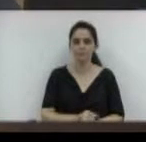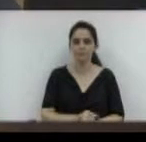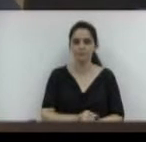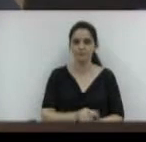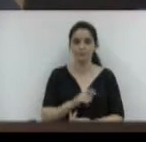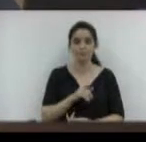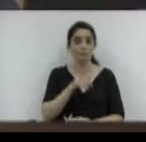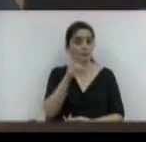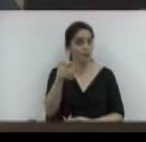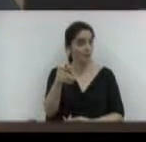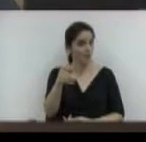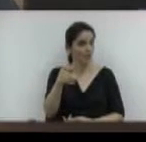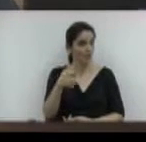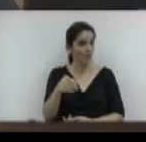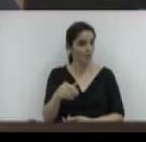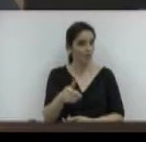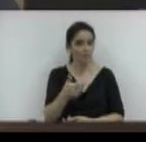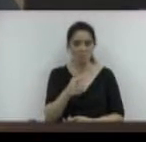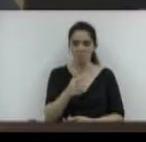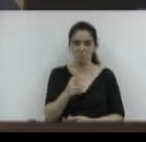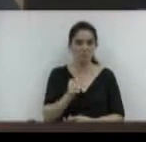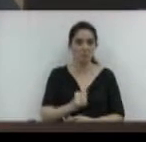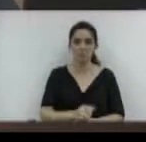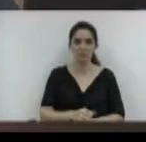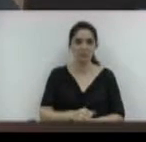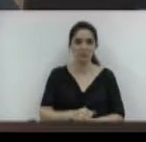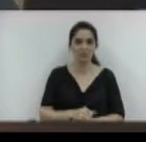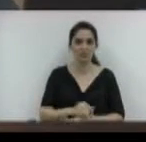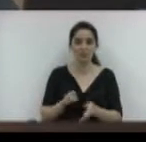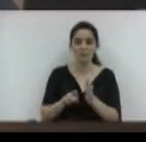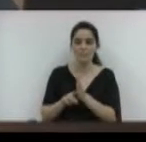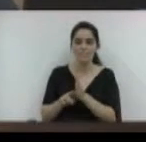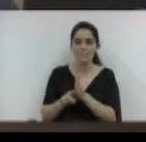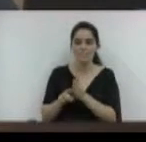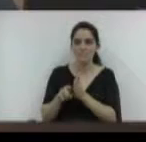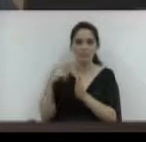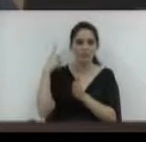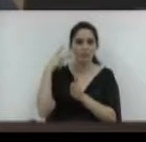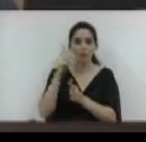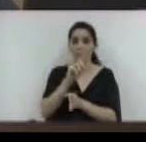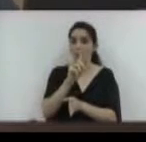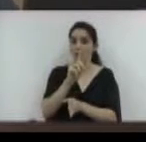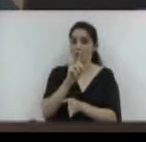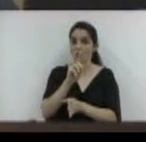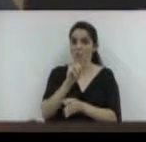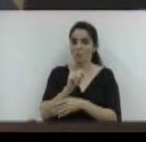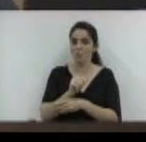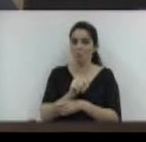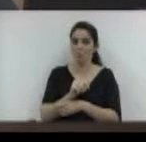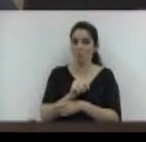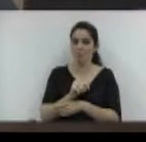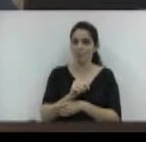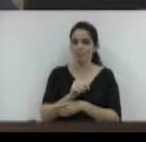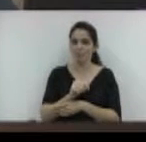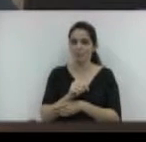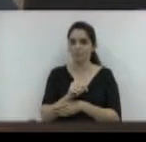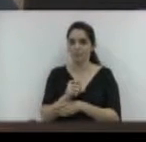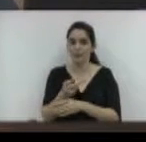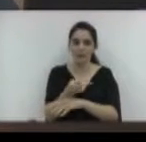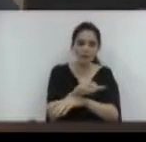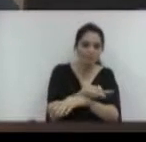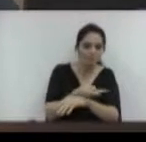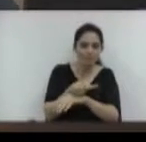não quer fiscalizar o vereador. Eu quero fiscalizar a Câmara Municipal. Por isso que eu já vou deixar no ar,